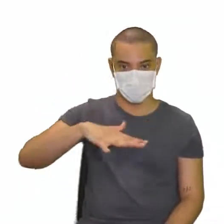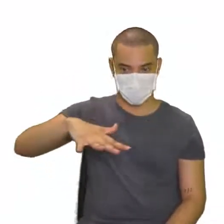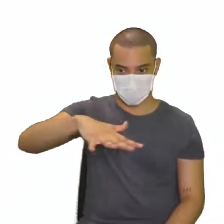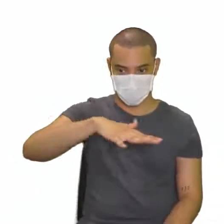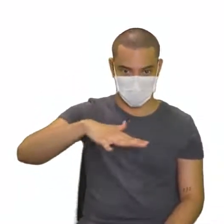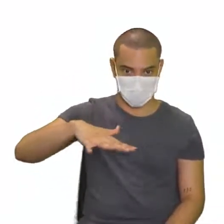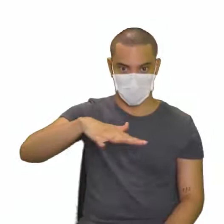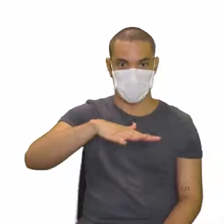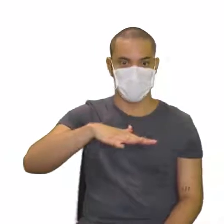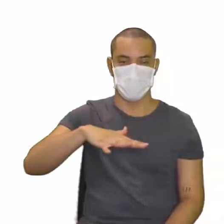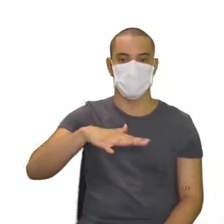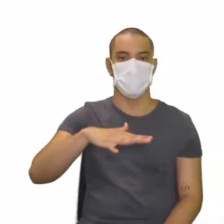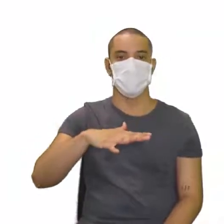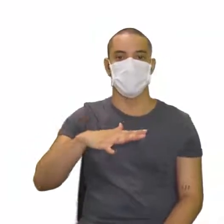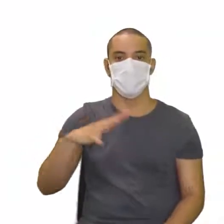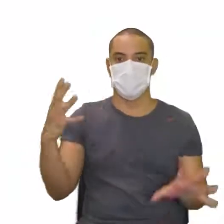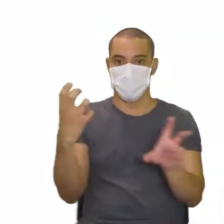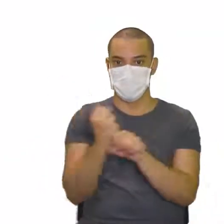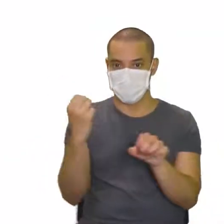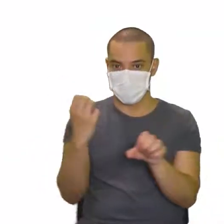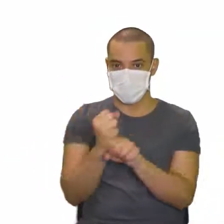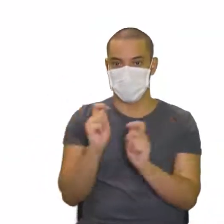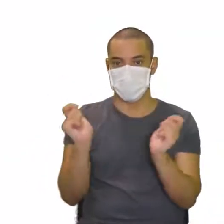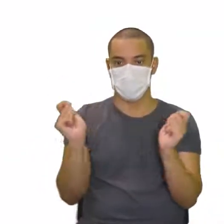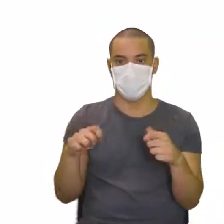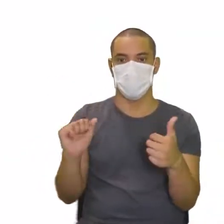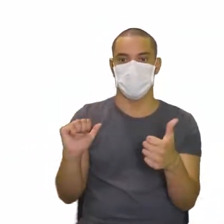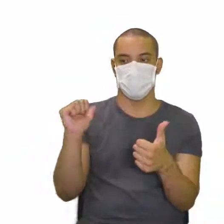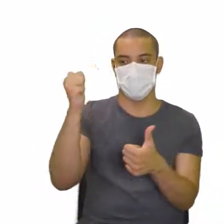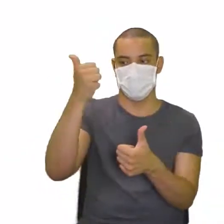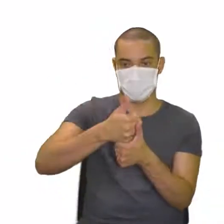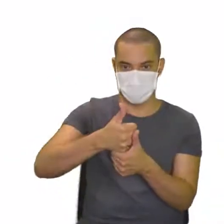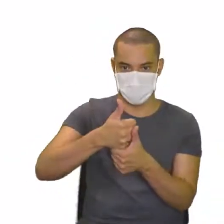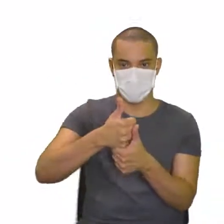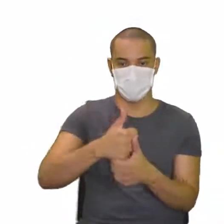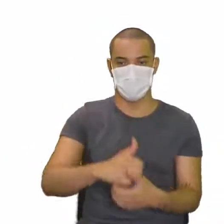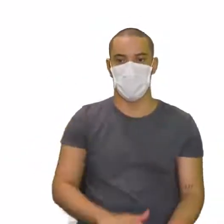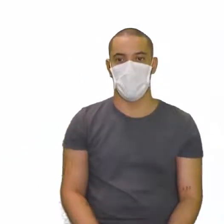tá? Calcula a área para poder substituir lá na indutância.